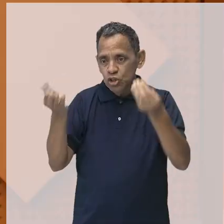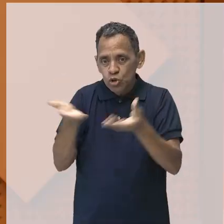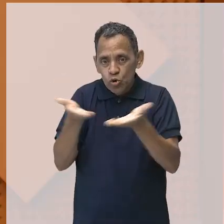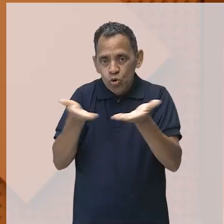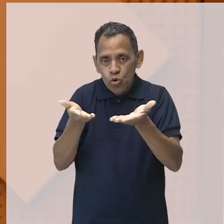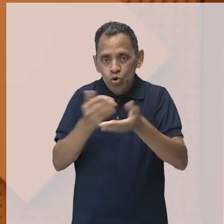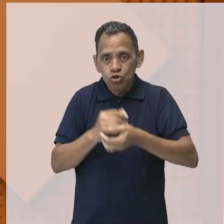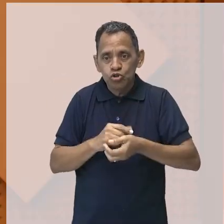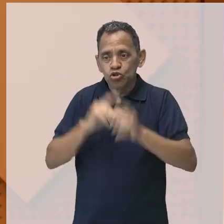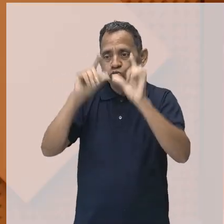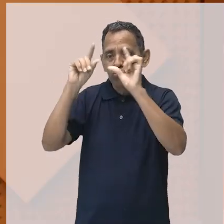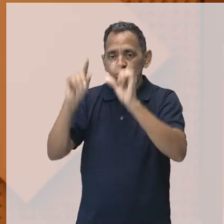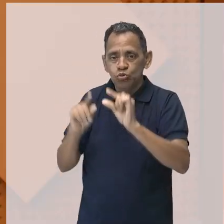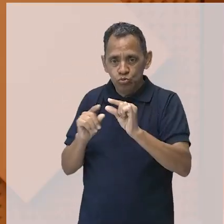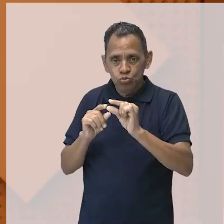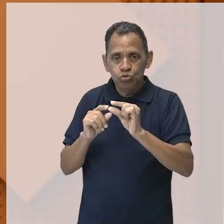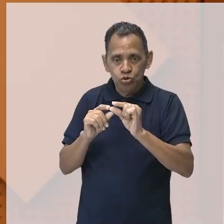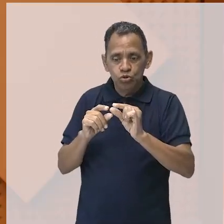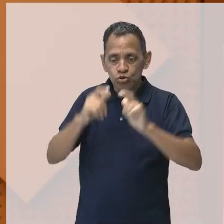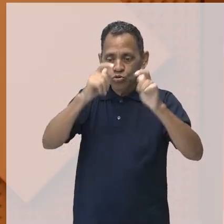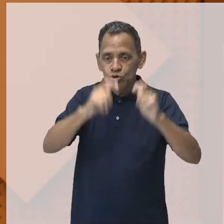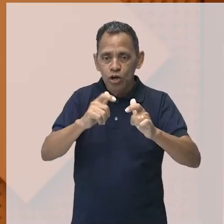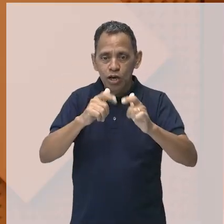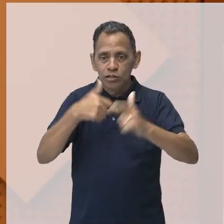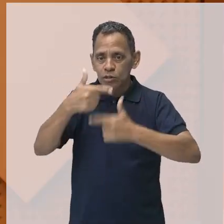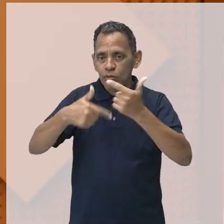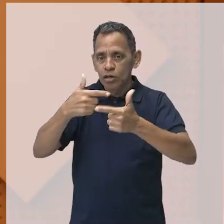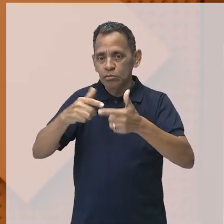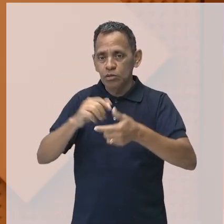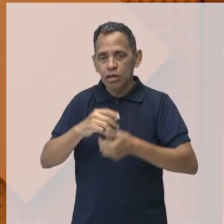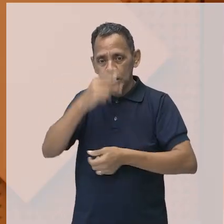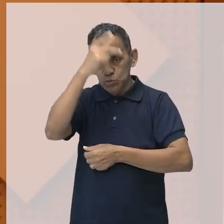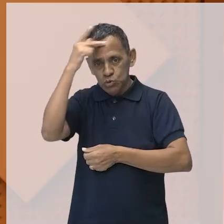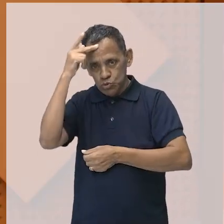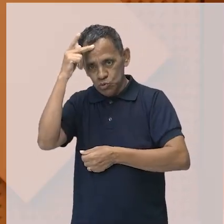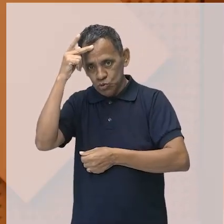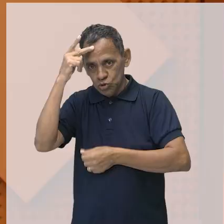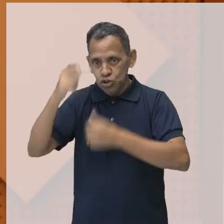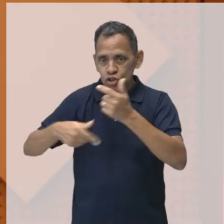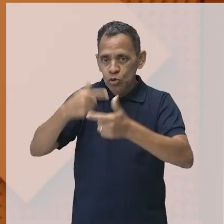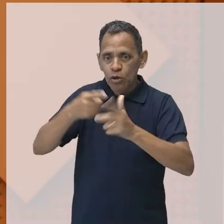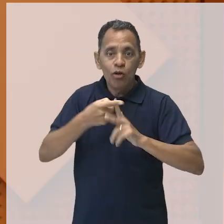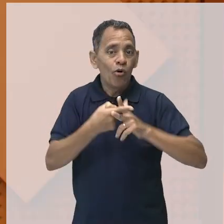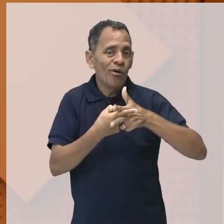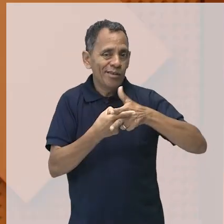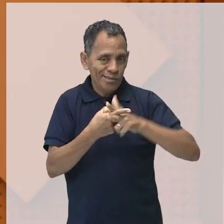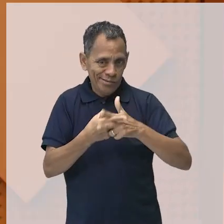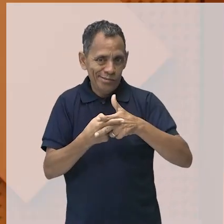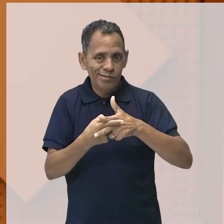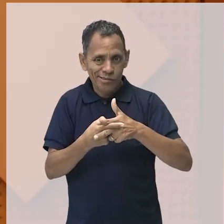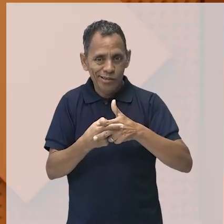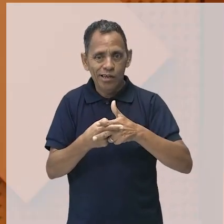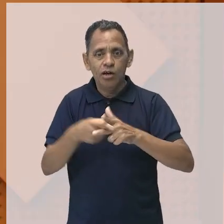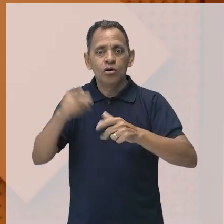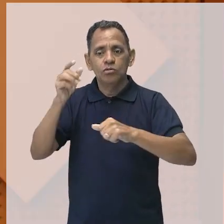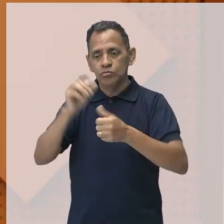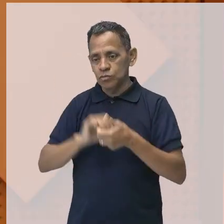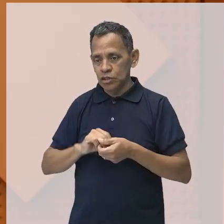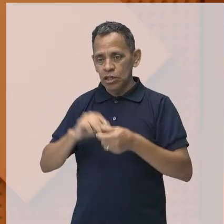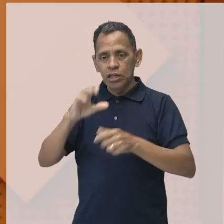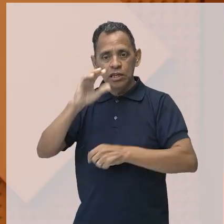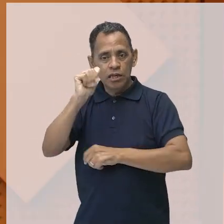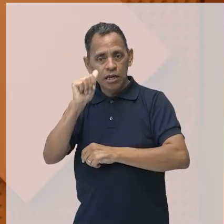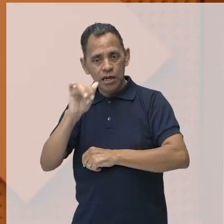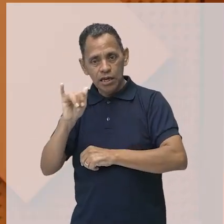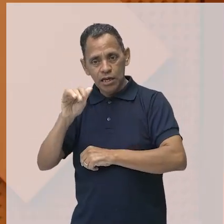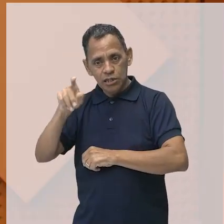trabalho. As pessoas que trabalhavam dando a manutenção nesses caixas de autoatendimento dos bancos já perderão também seus postos